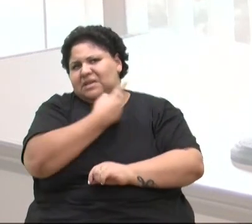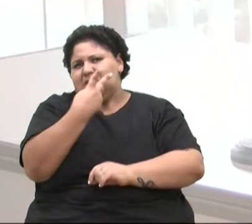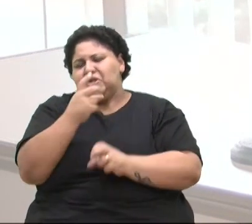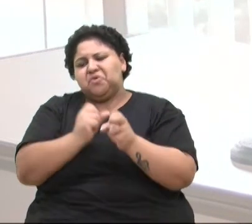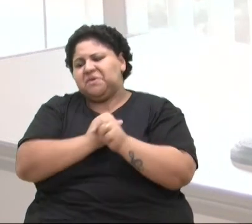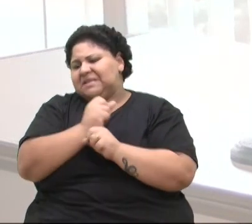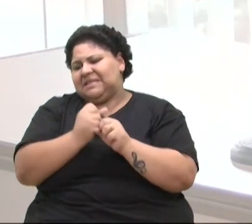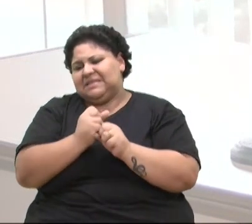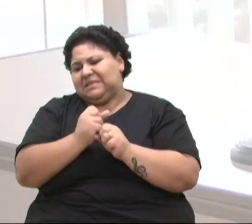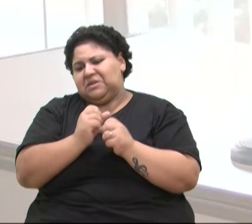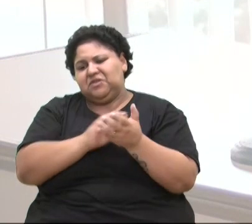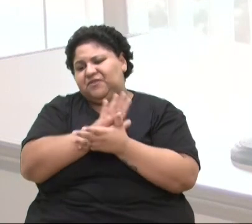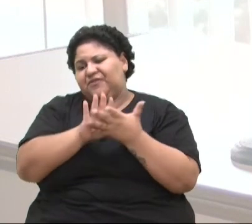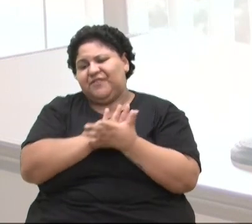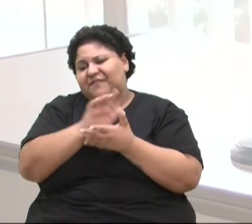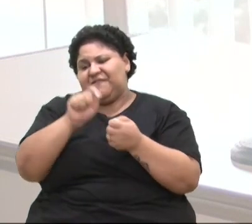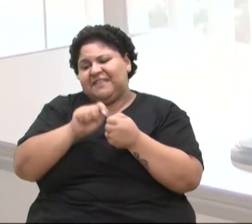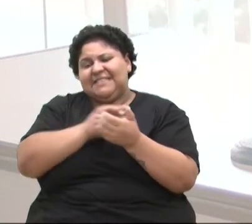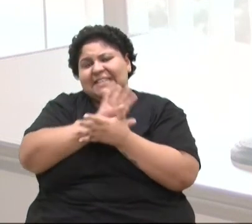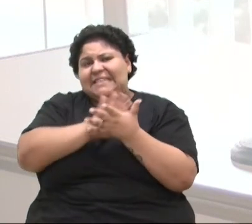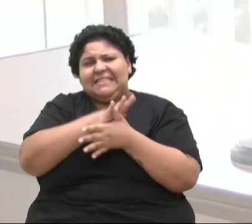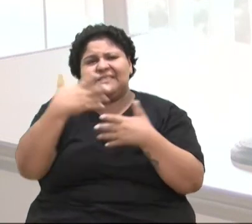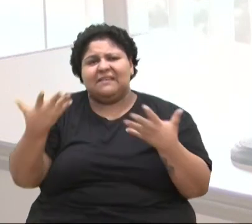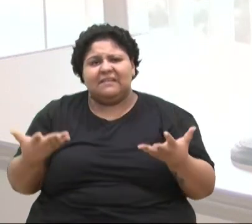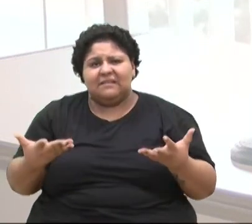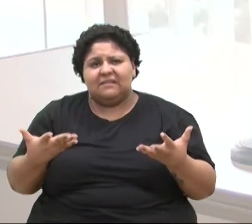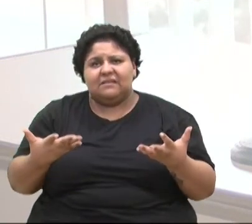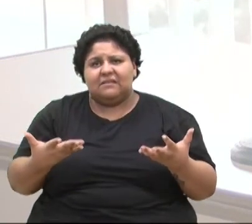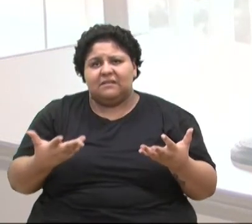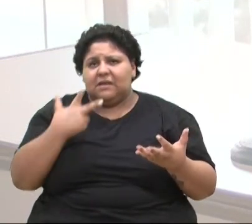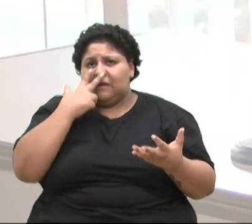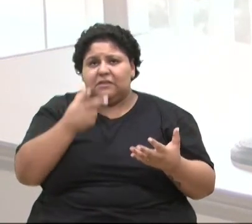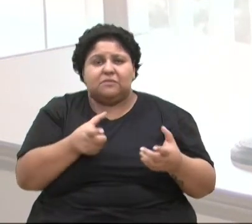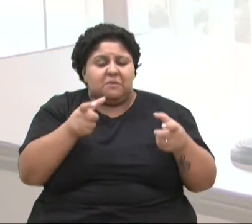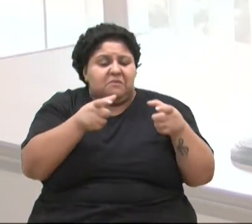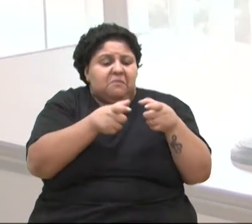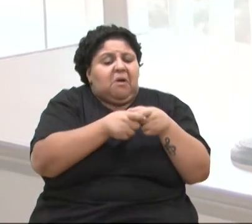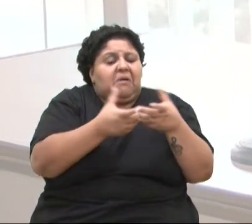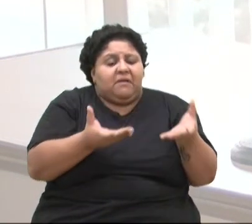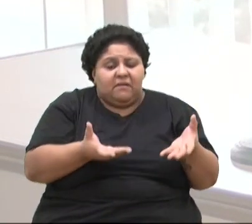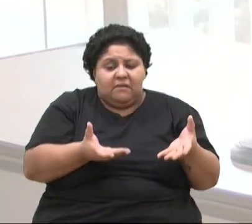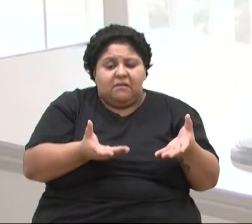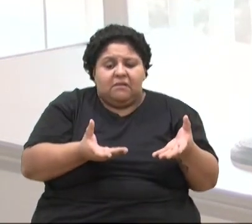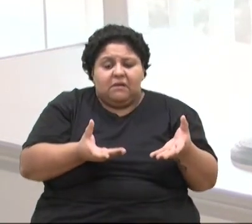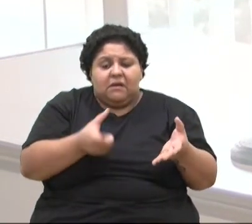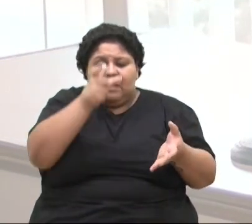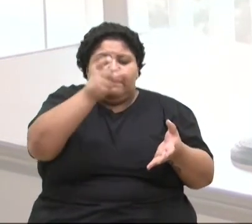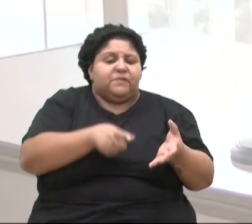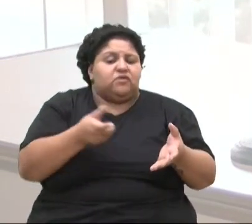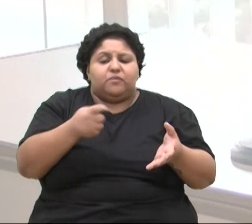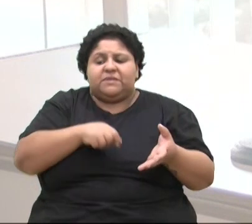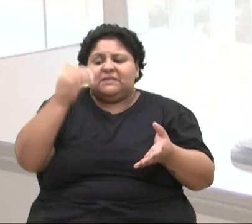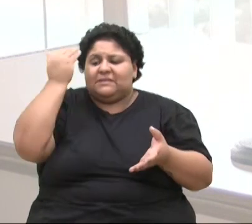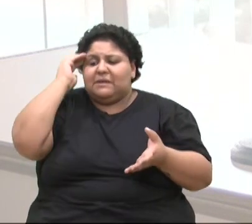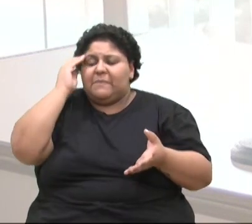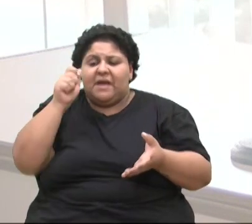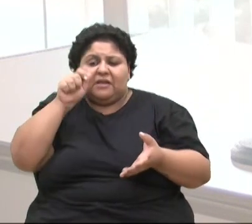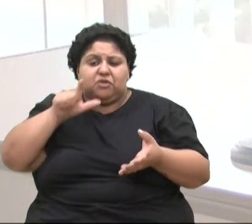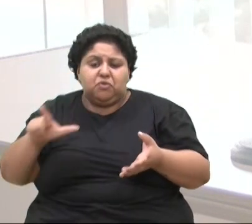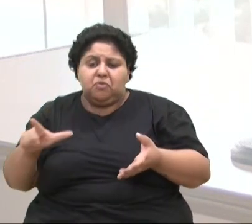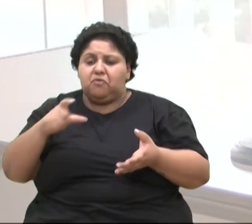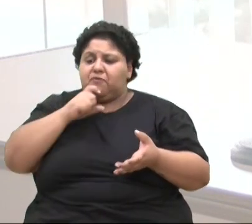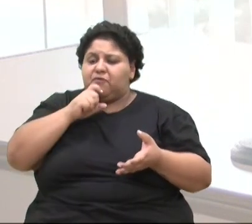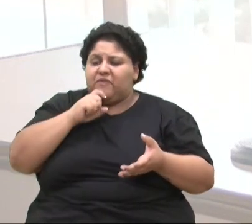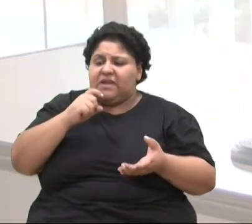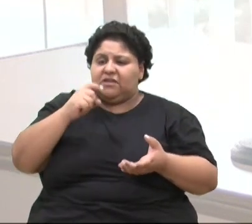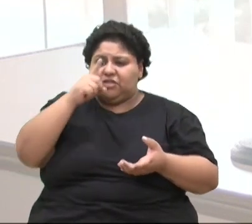até ridículo, sabe, umas coisas, mas uma coisa tão pequena, não importa, a pessoa chegou lá, ela tem que saber se ela é verde, se ela é azul, se ela é amarela ou se é vermelha.